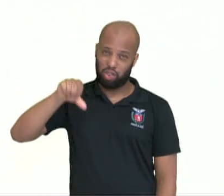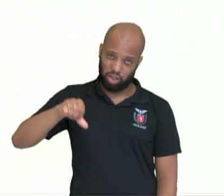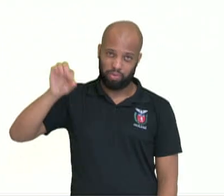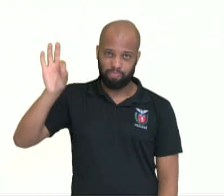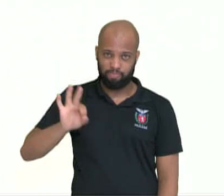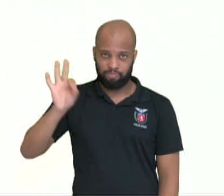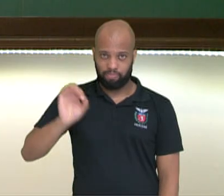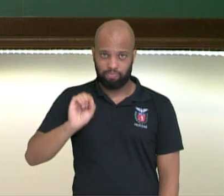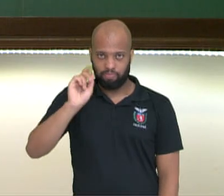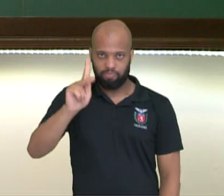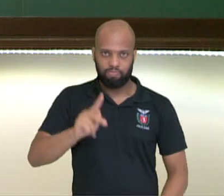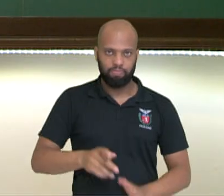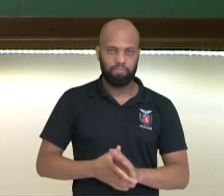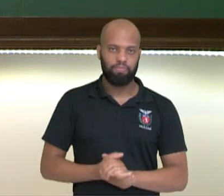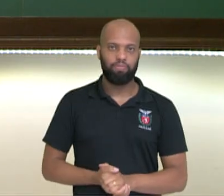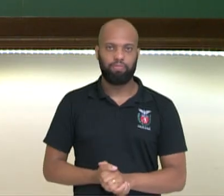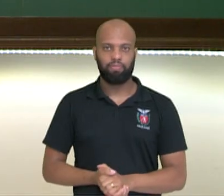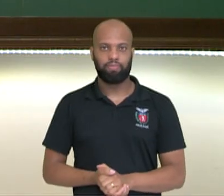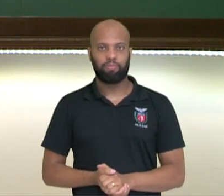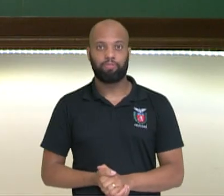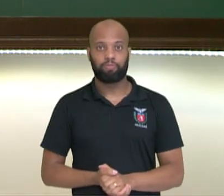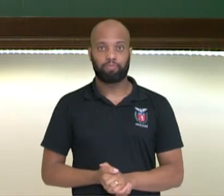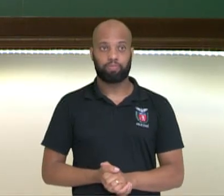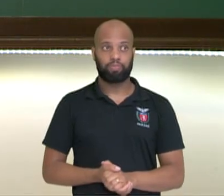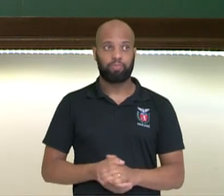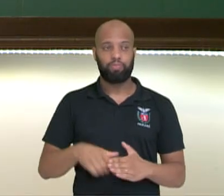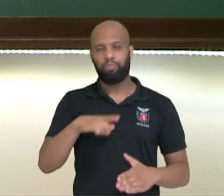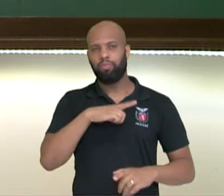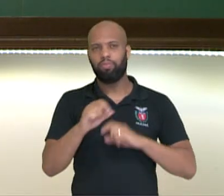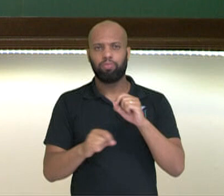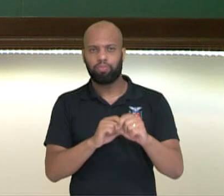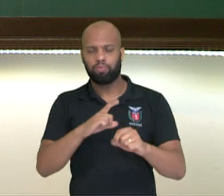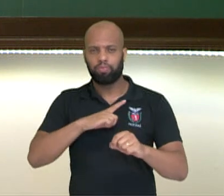99,99%, ok? E o restante ali,